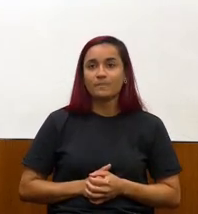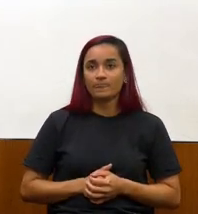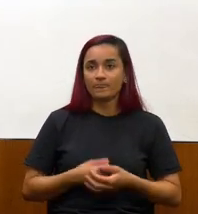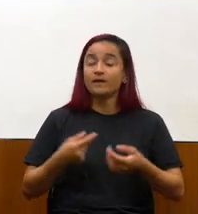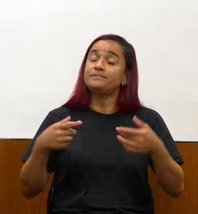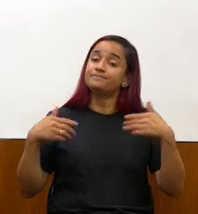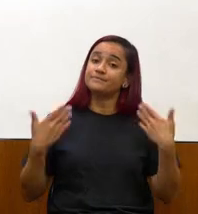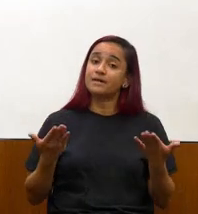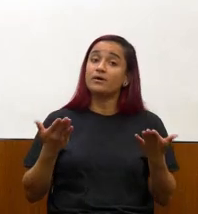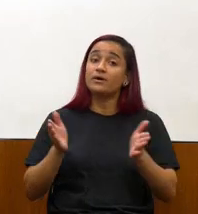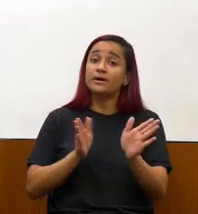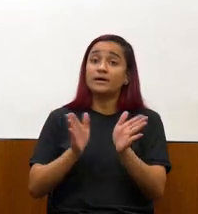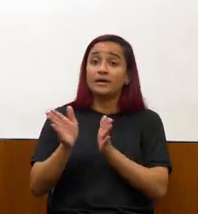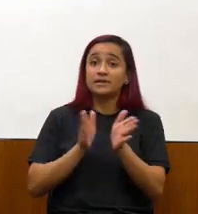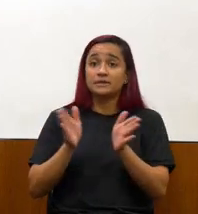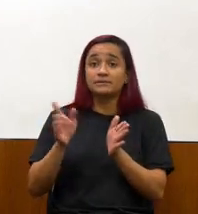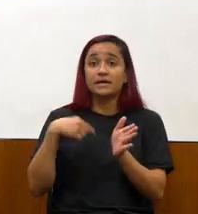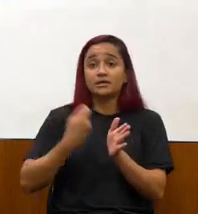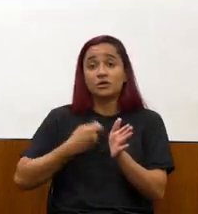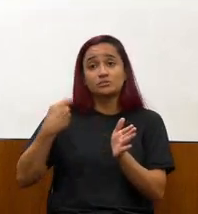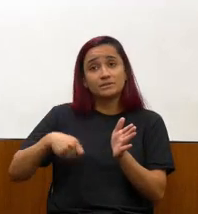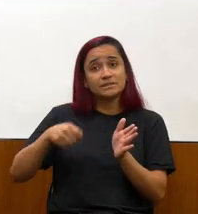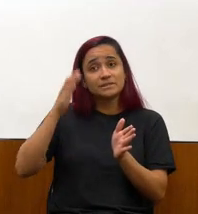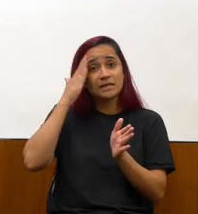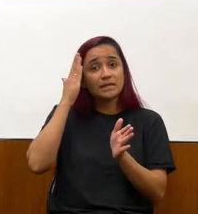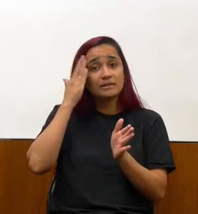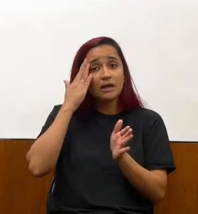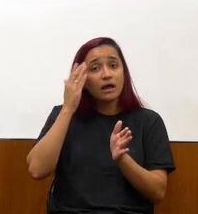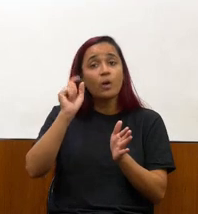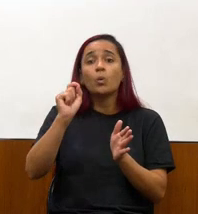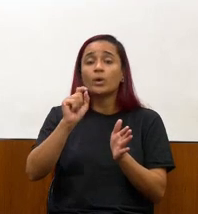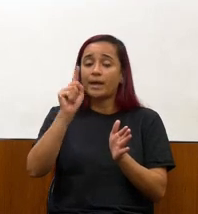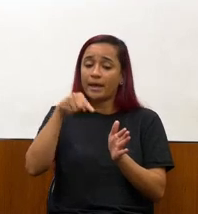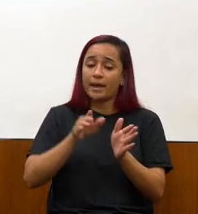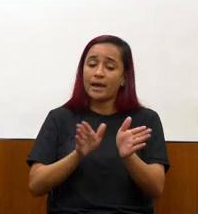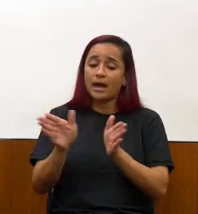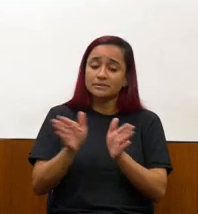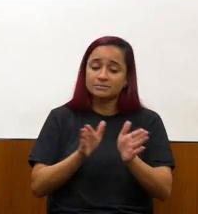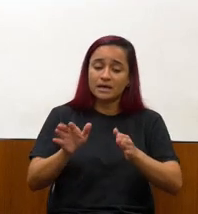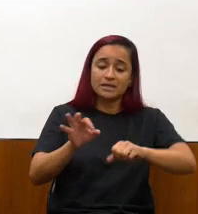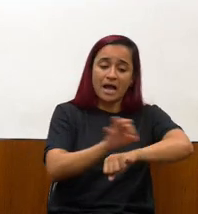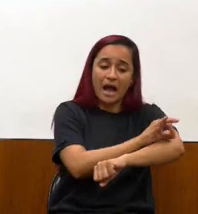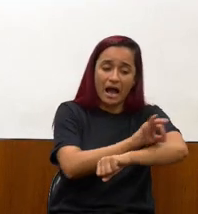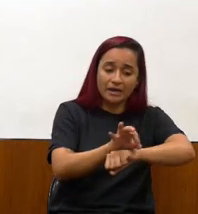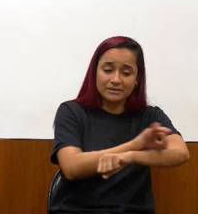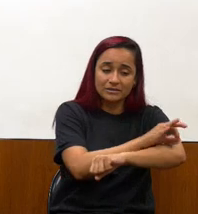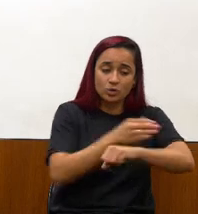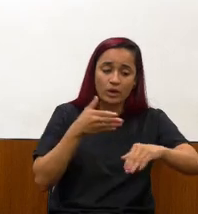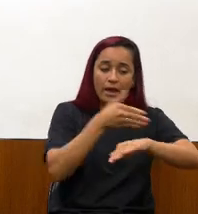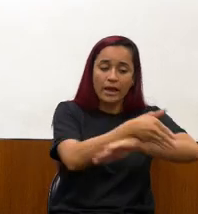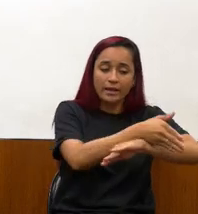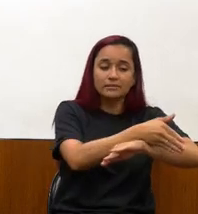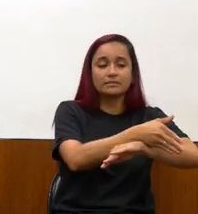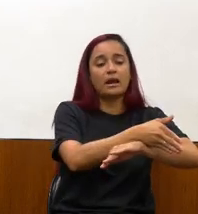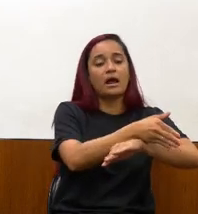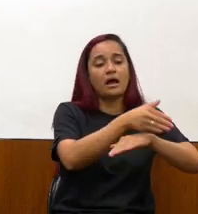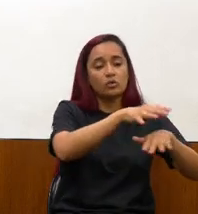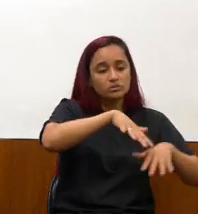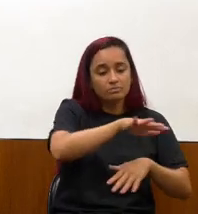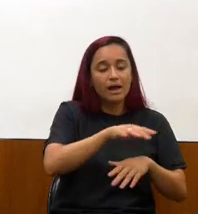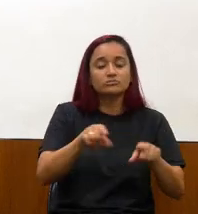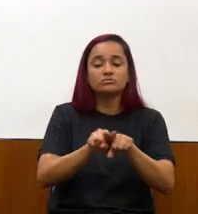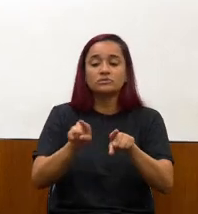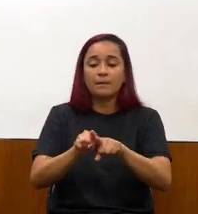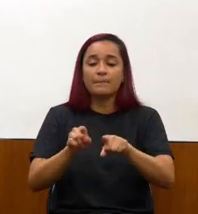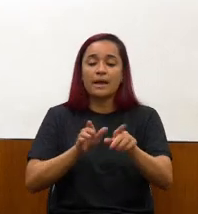Acessibilidade, então, a gente tem que entender enquanto uma barreira arquitetônica para entrar os espaços, é uma barreira atitudinal. Também a